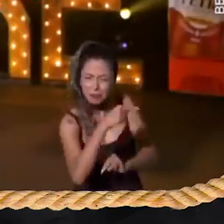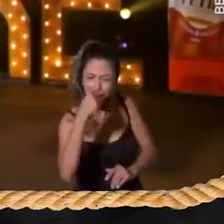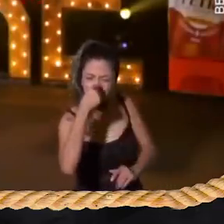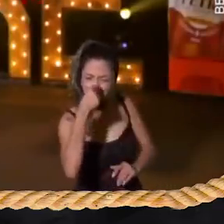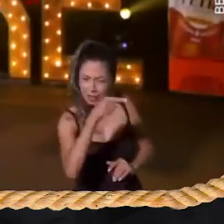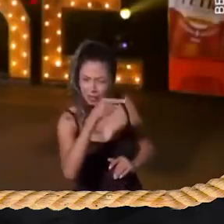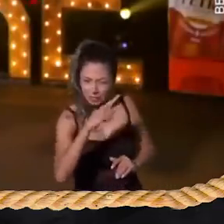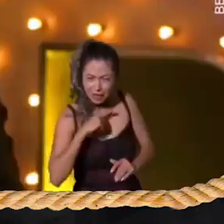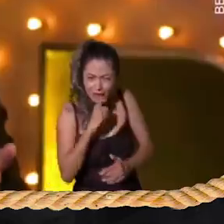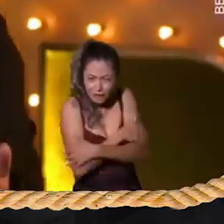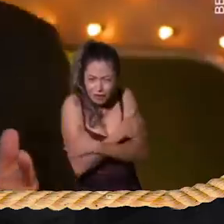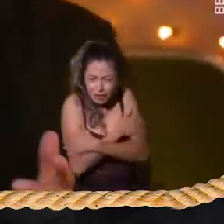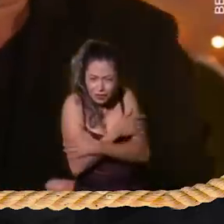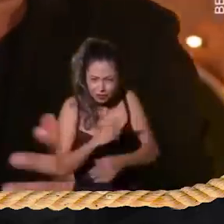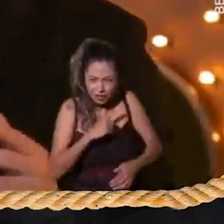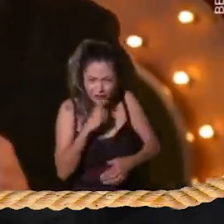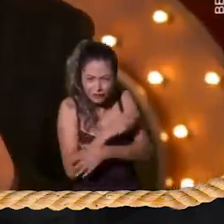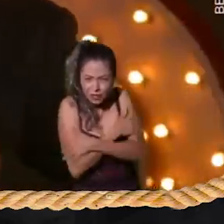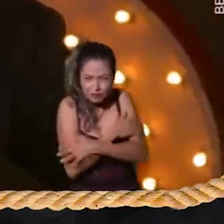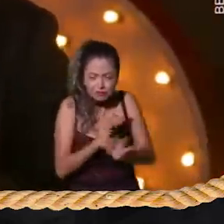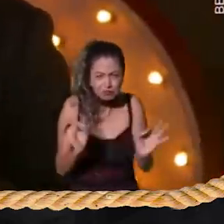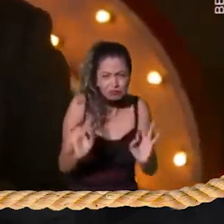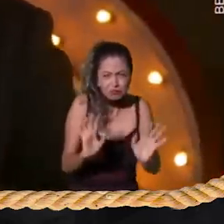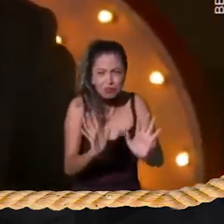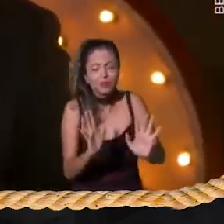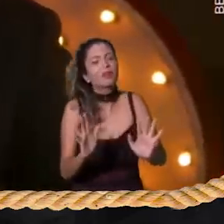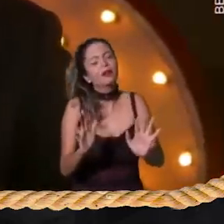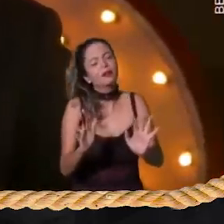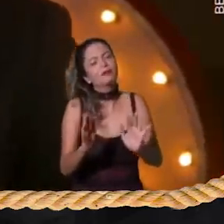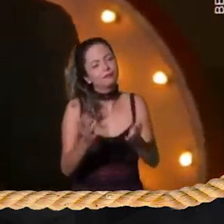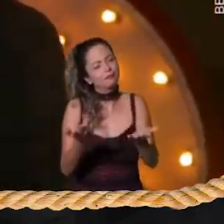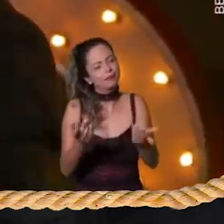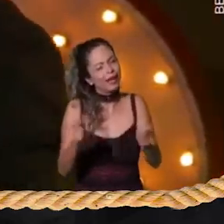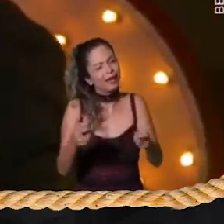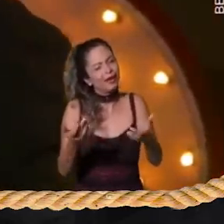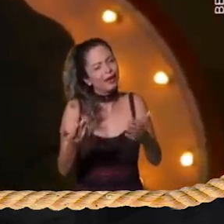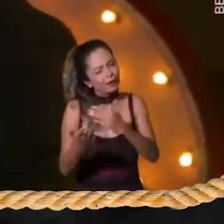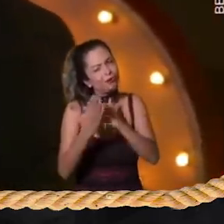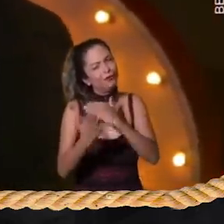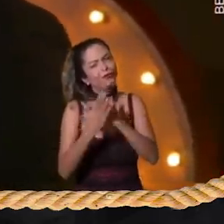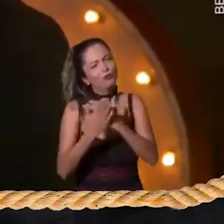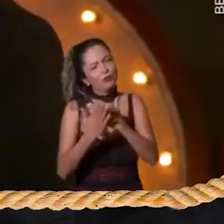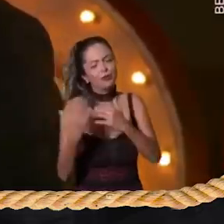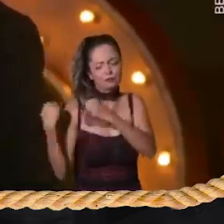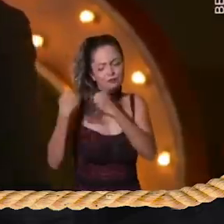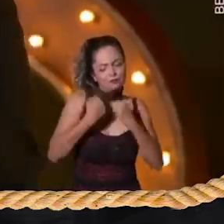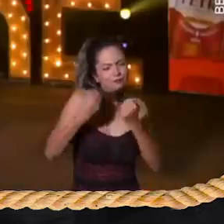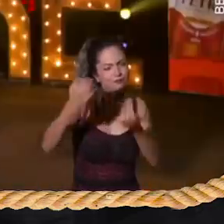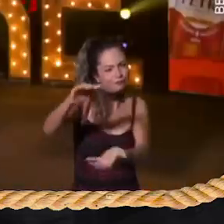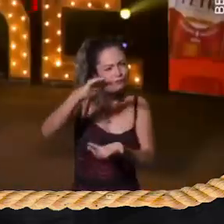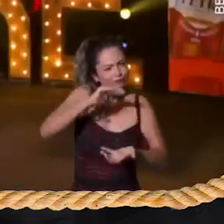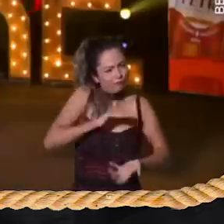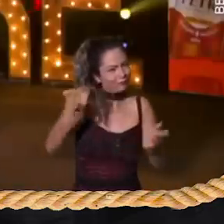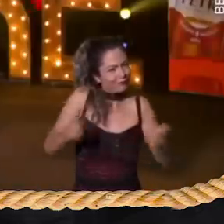Ok? Não tá fazendo esse tanto de frio, não, tá? A gente aceita a sua doação, eu e Eduardo Costa. Ah, o Fabrício tem que pagar, ele tem dinheiro demais da